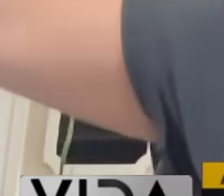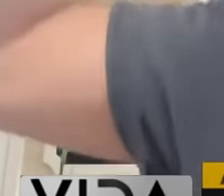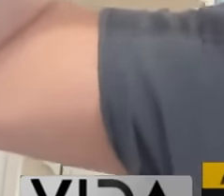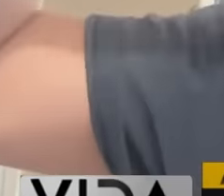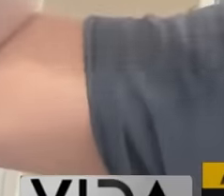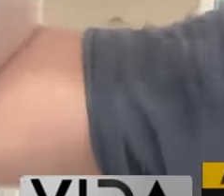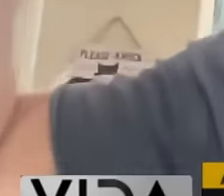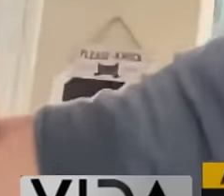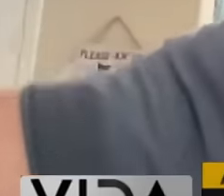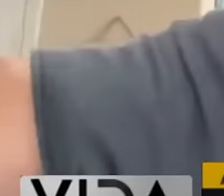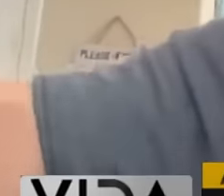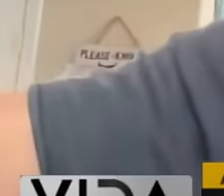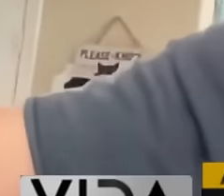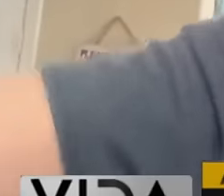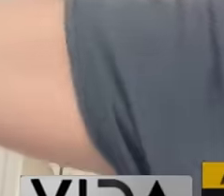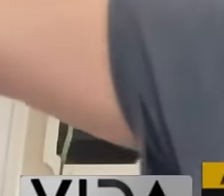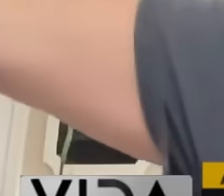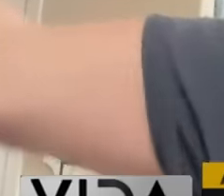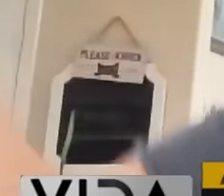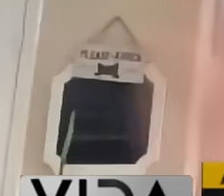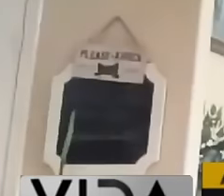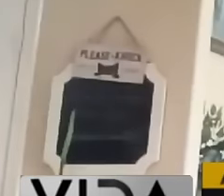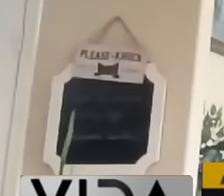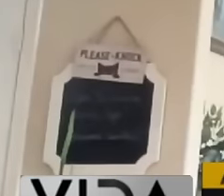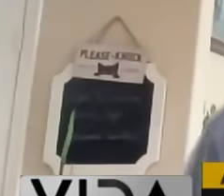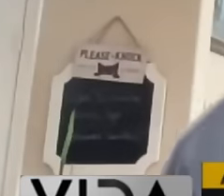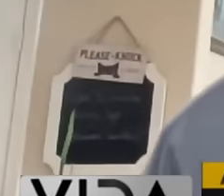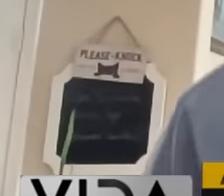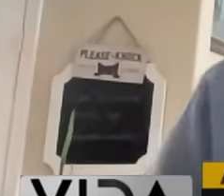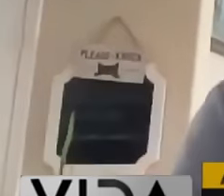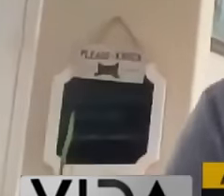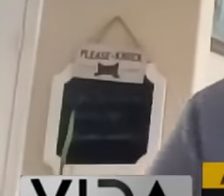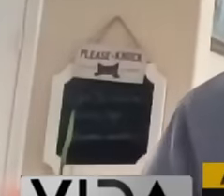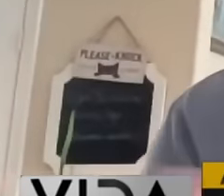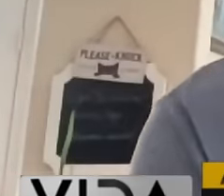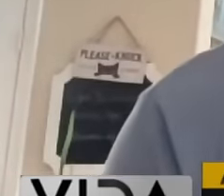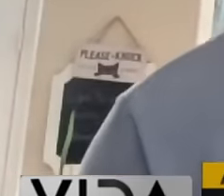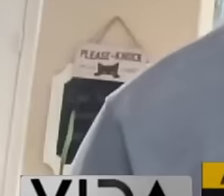comigo, fui preso. Aonde? Na Venezuela. Porra!